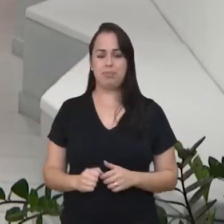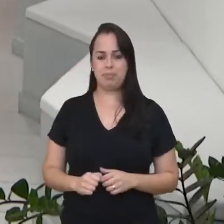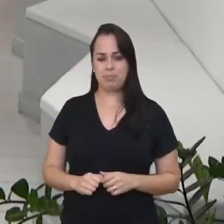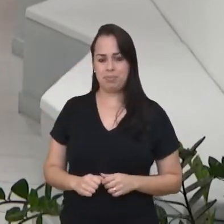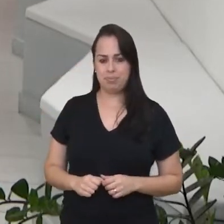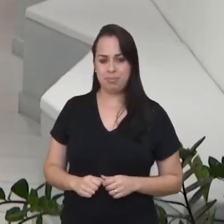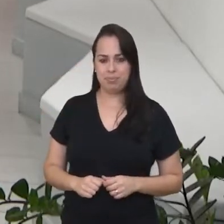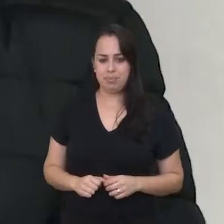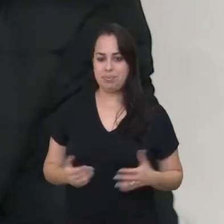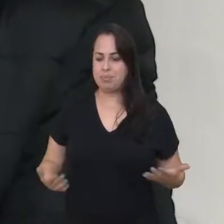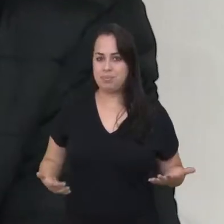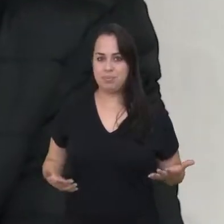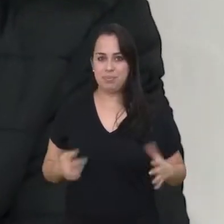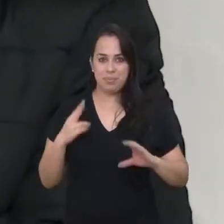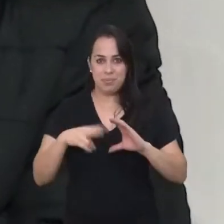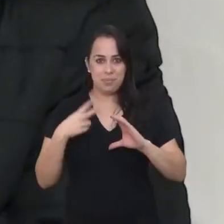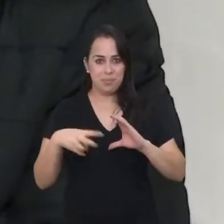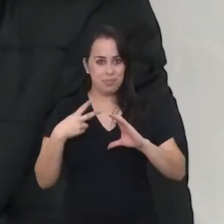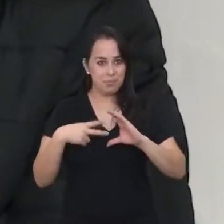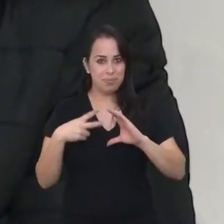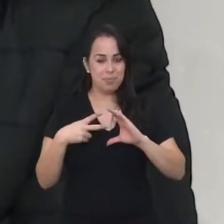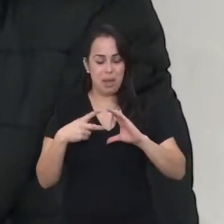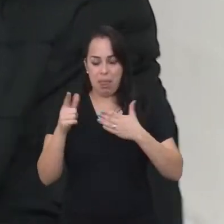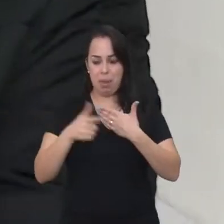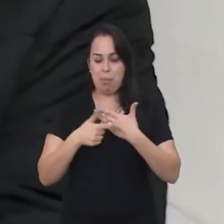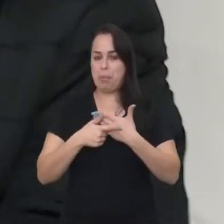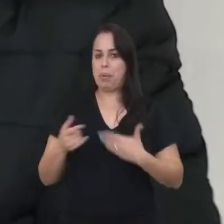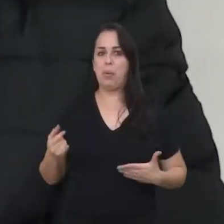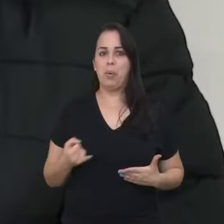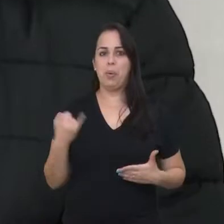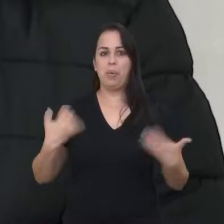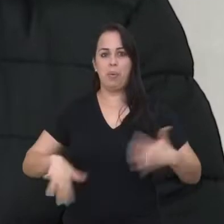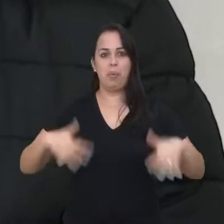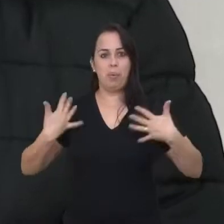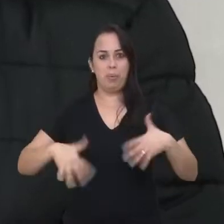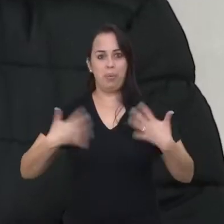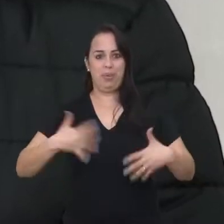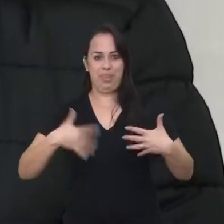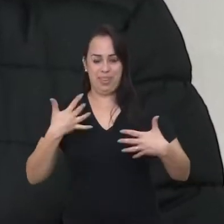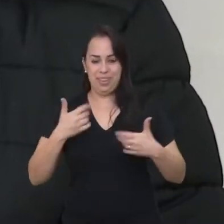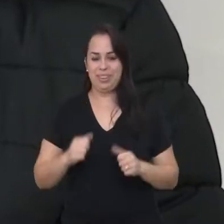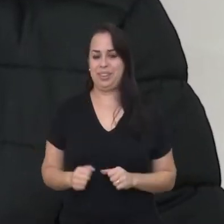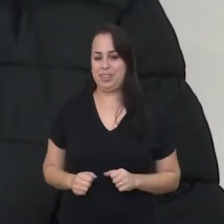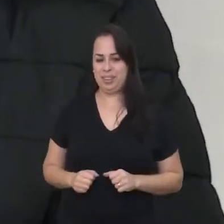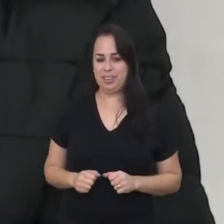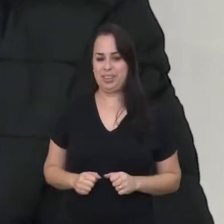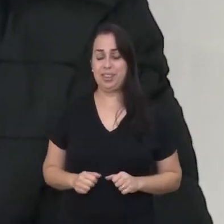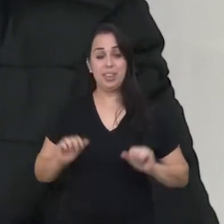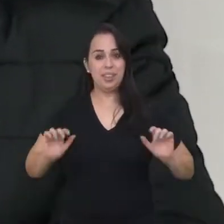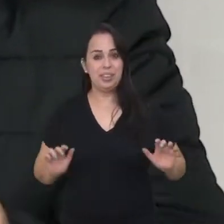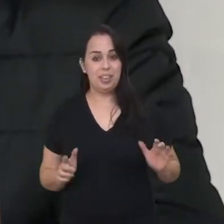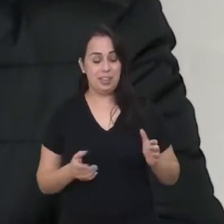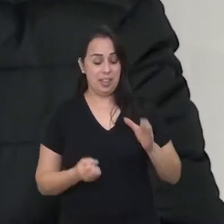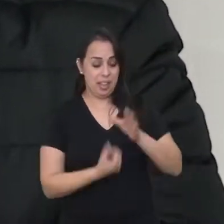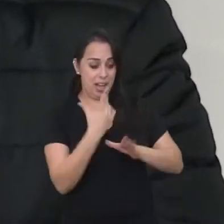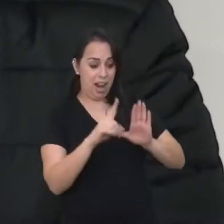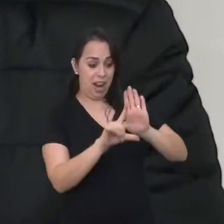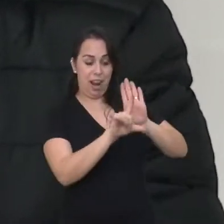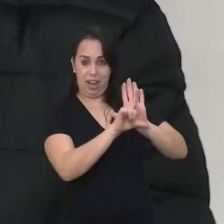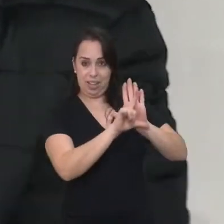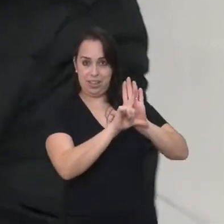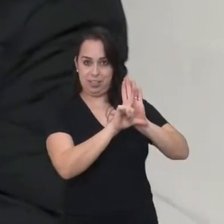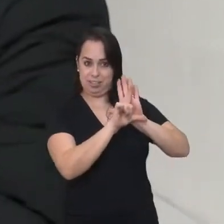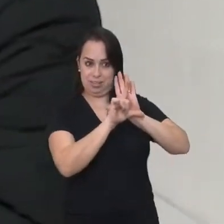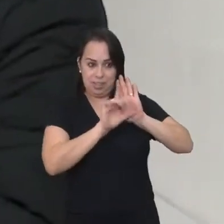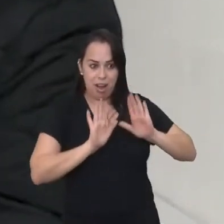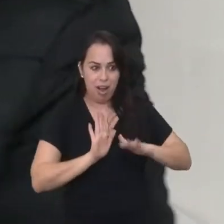ensino municipal. A Câmara tem um papel fundamental nesse trabalho. Ela promove leis